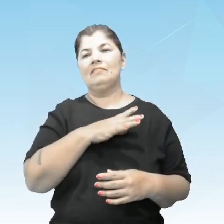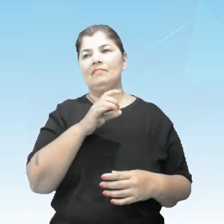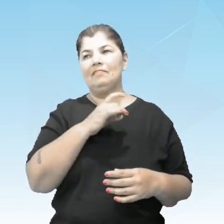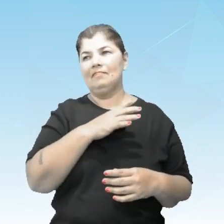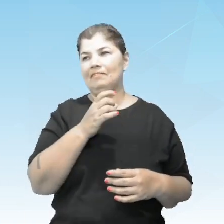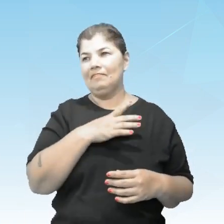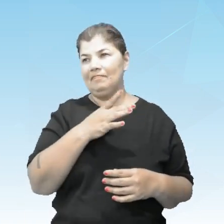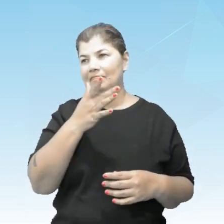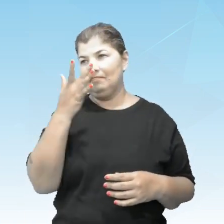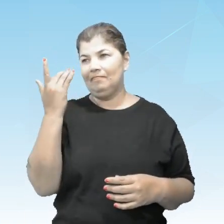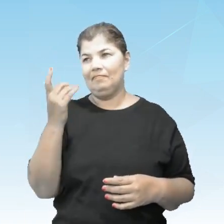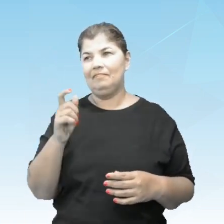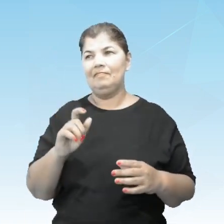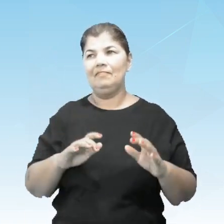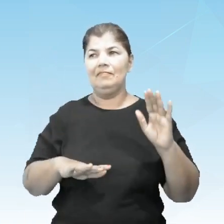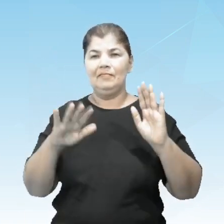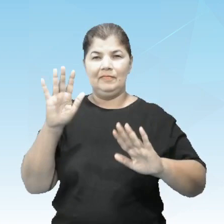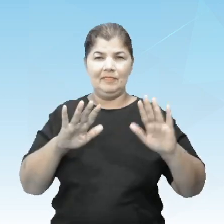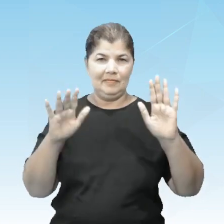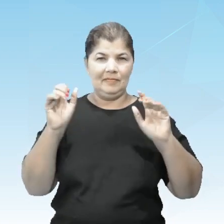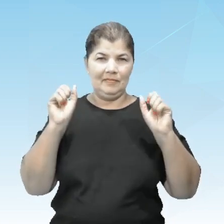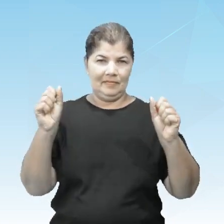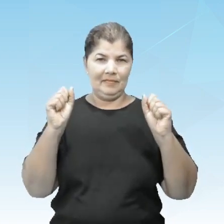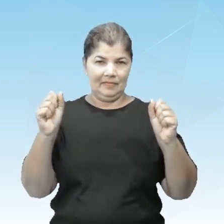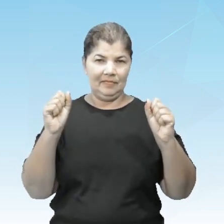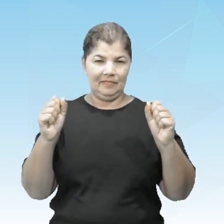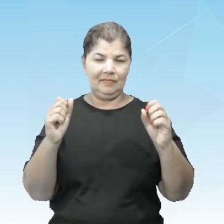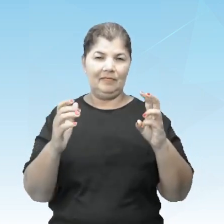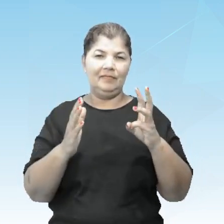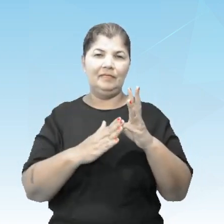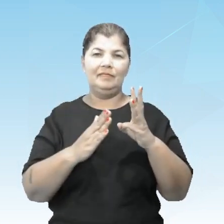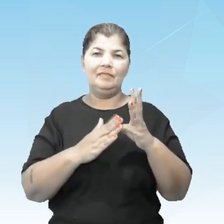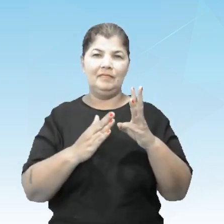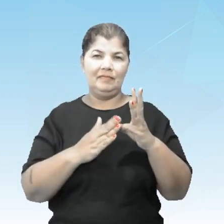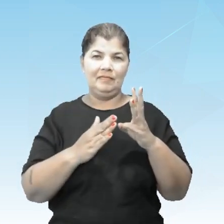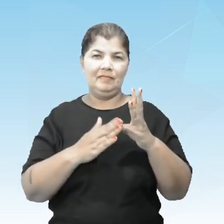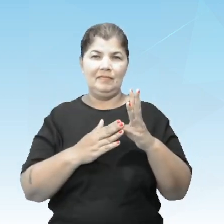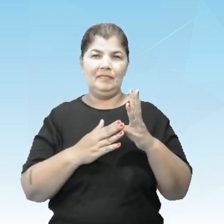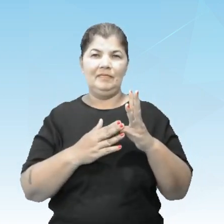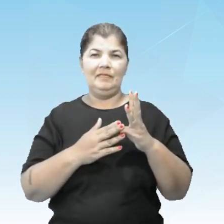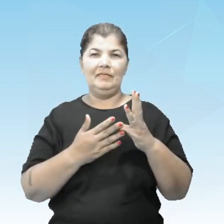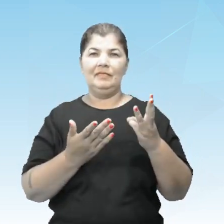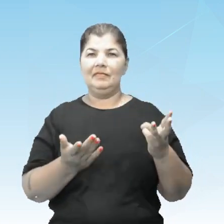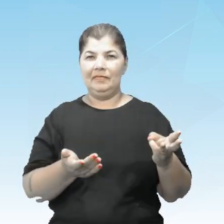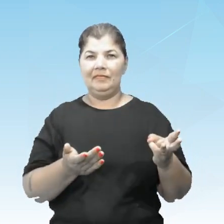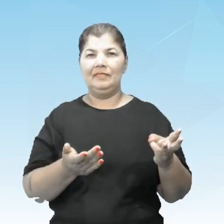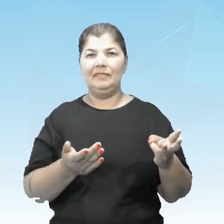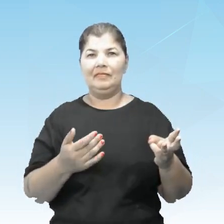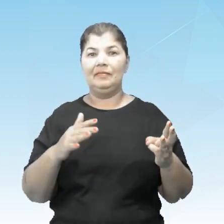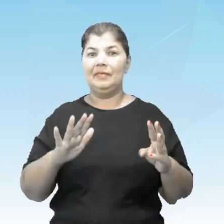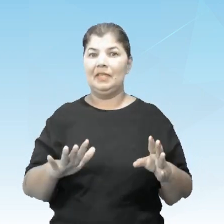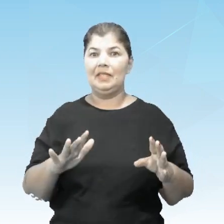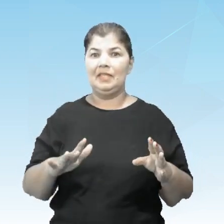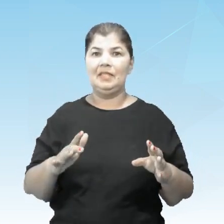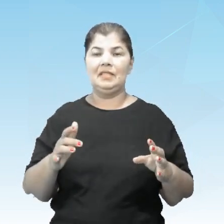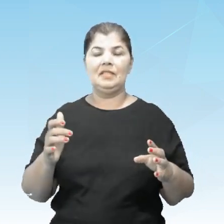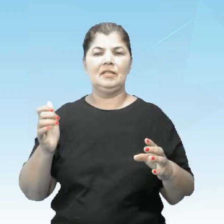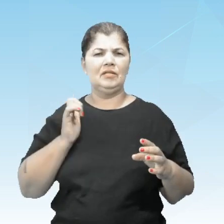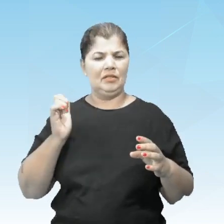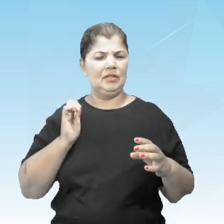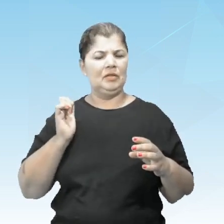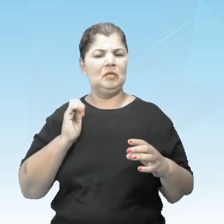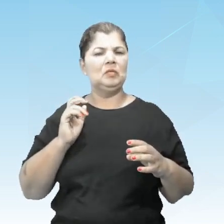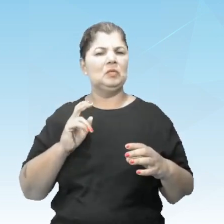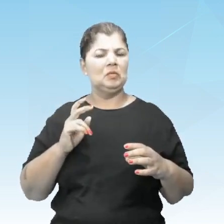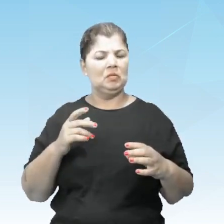levante da maioria dos indígenas continuou atemorizando as elites da América Espanhola.